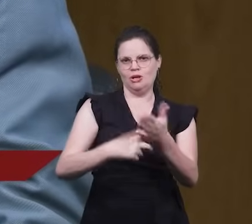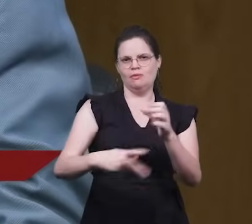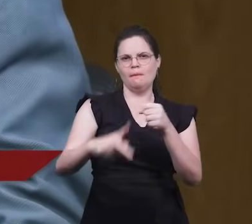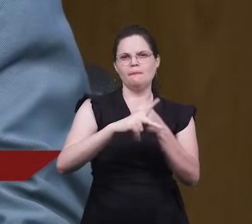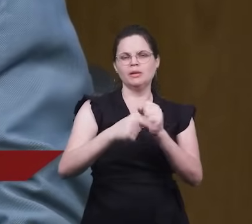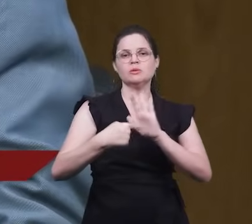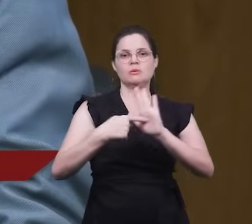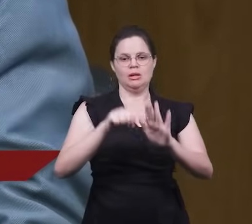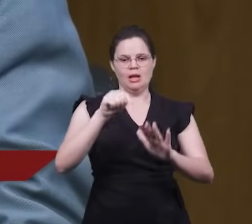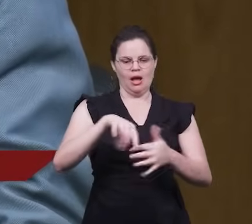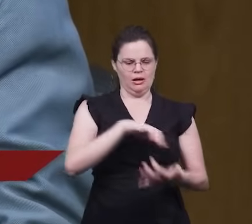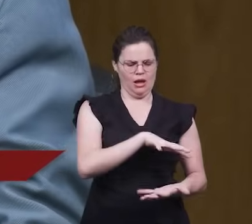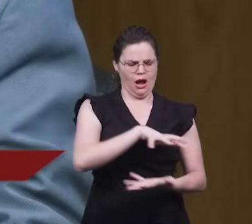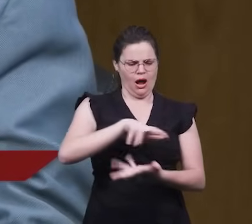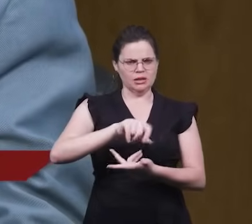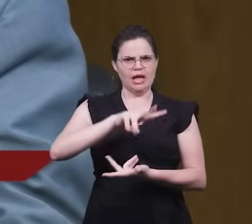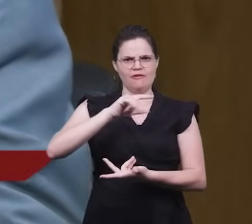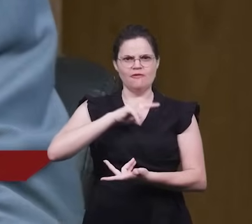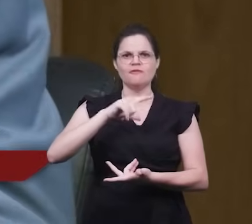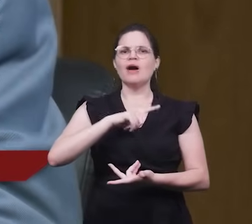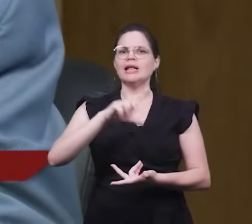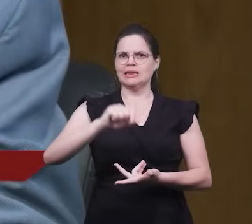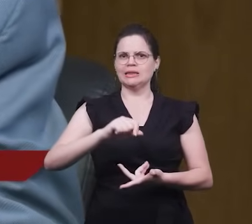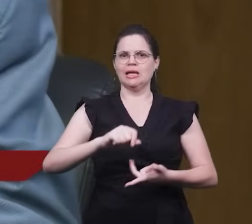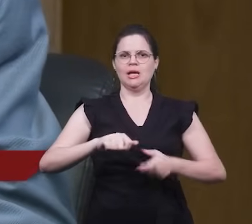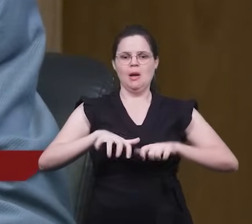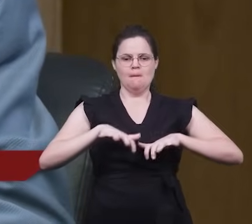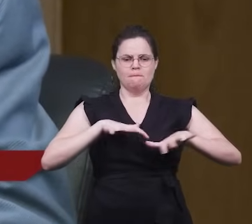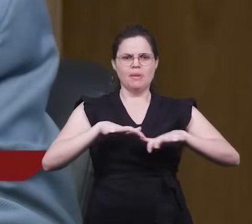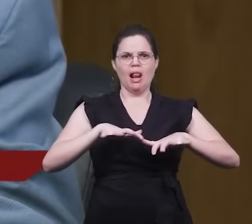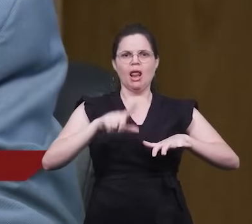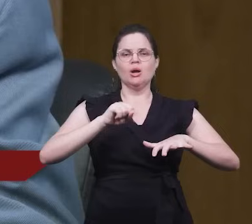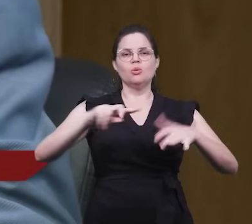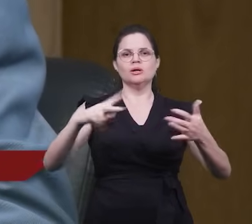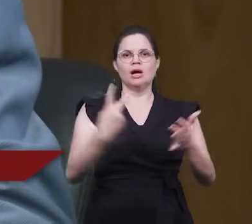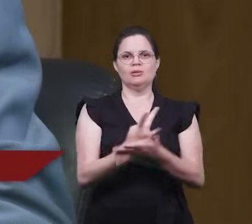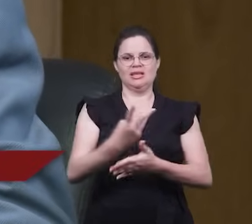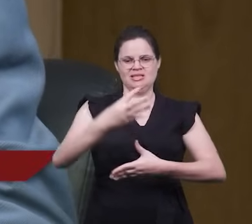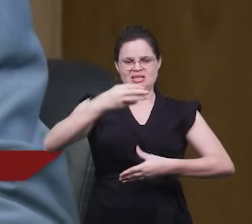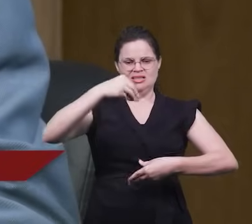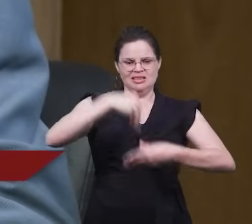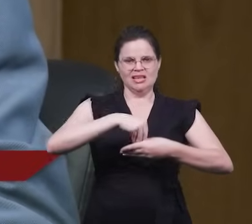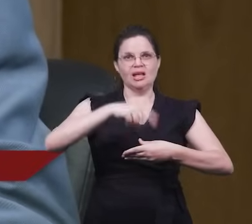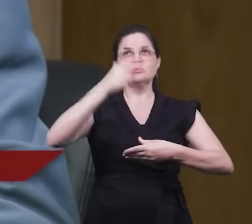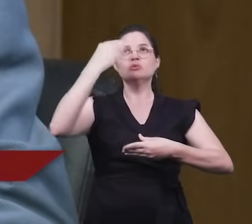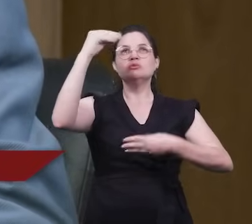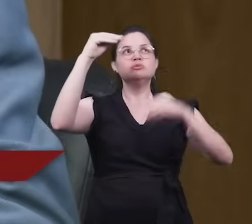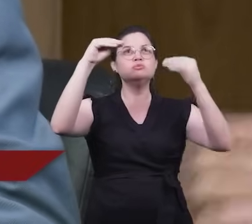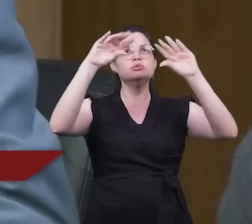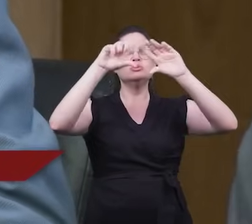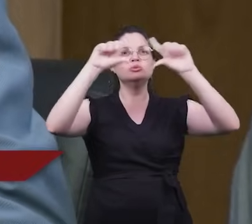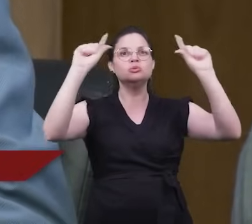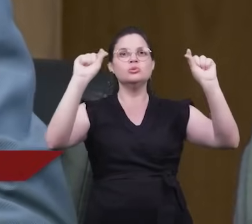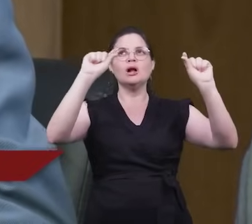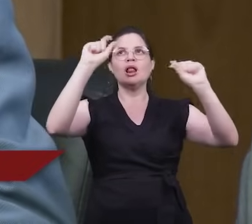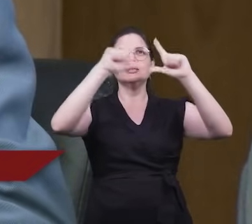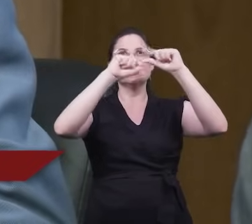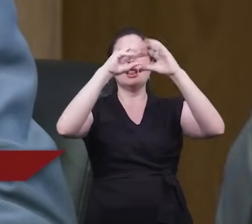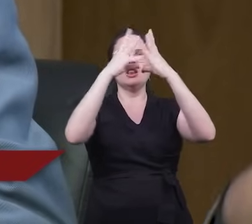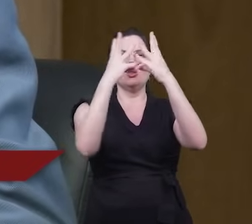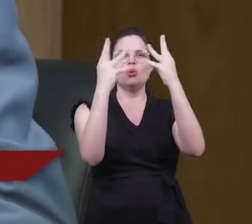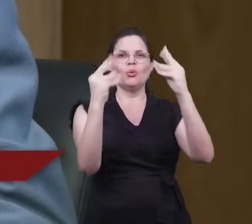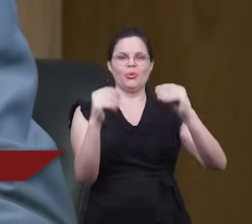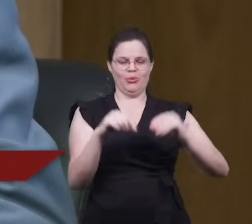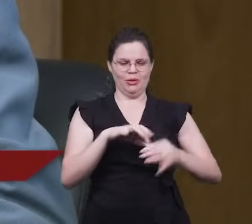em grande estrondo, e os elementos ardendo se desfarão, e as obras